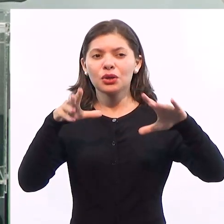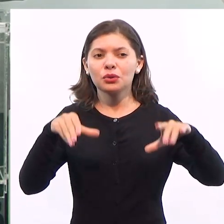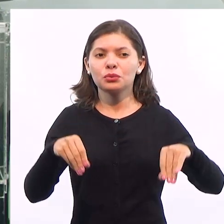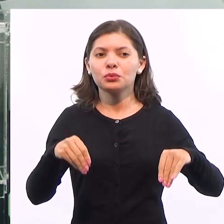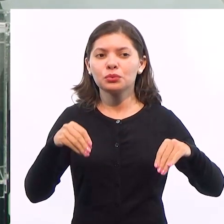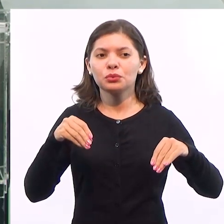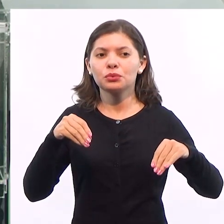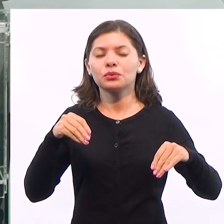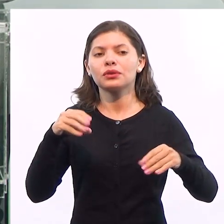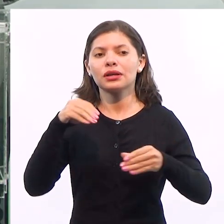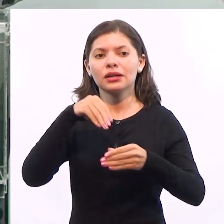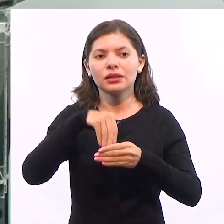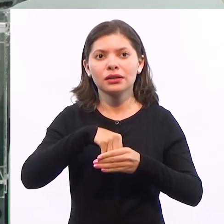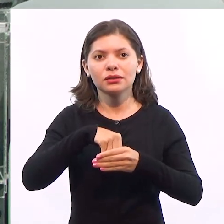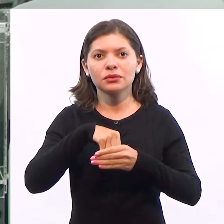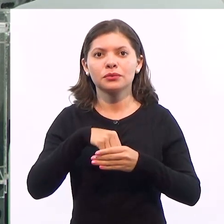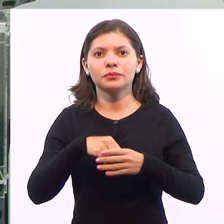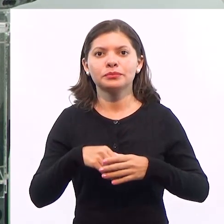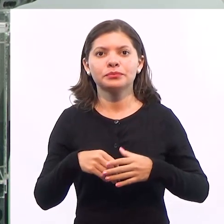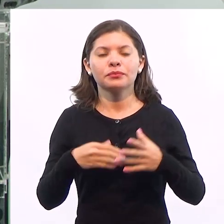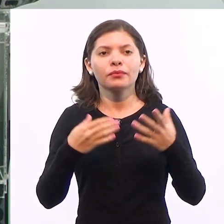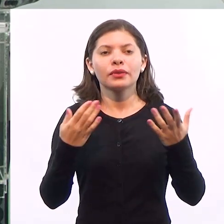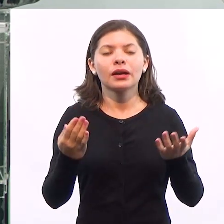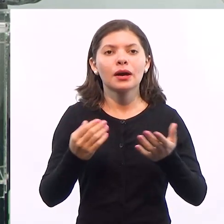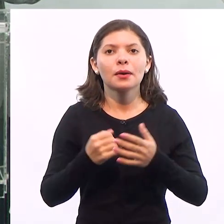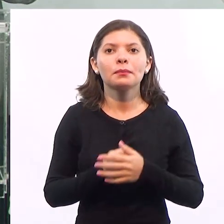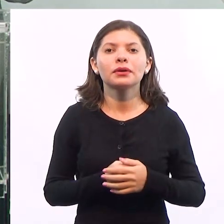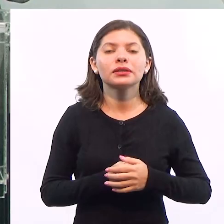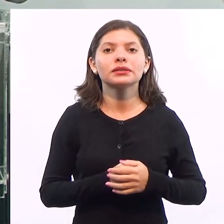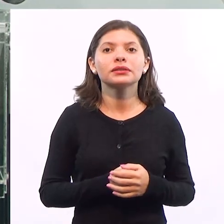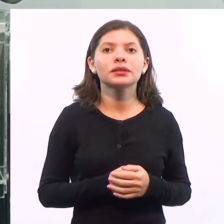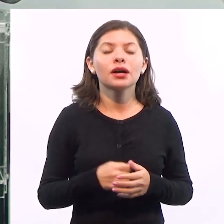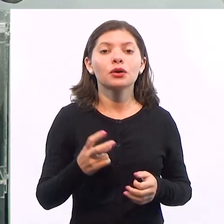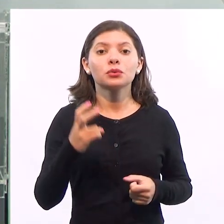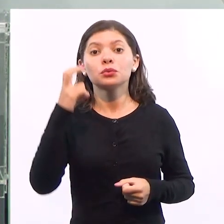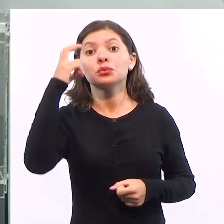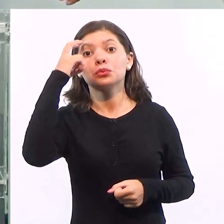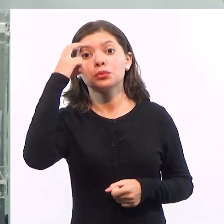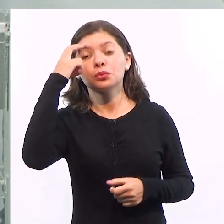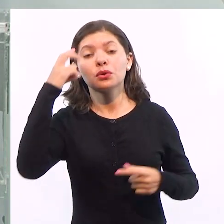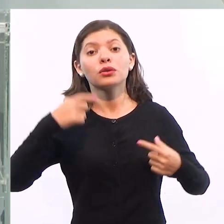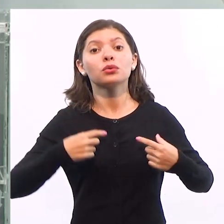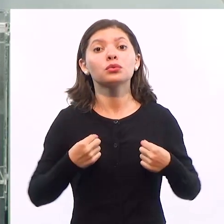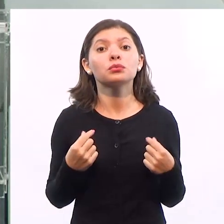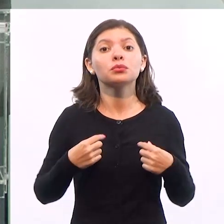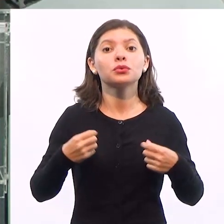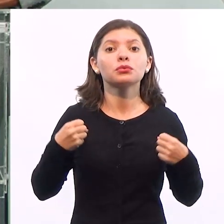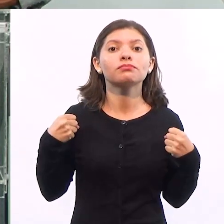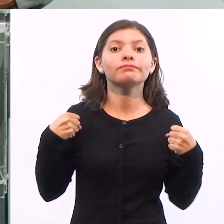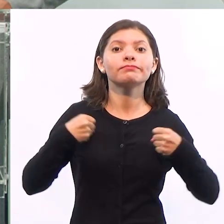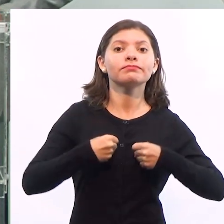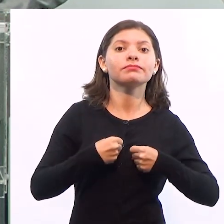gosta. E tudo aquilo faz parte das organizações. Ah, mas essa organização tem a cultura de todo mundo ir vestido, ó, de